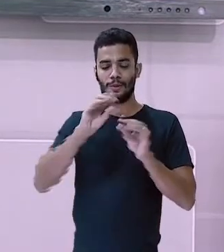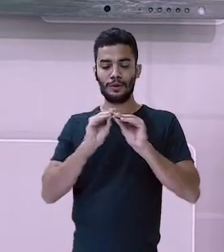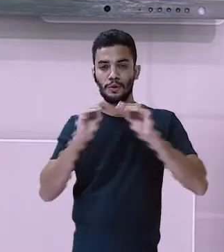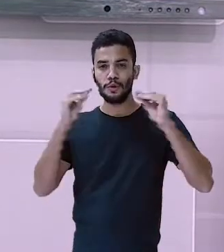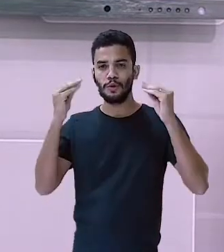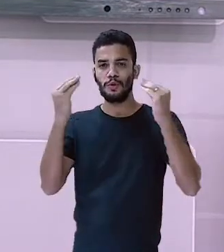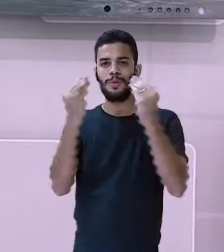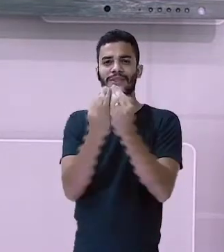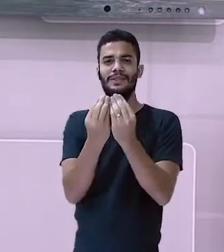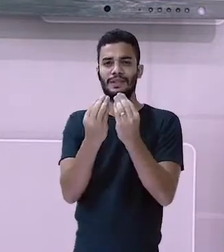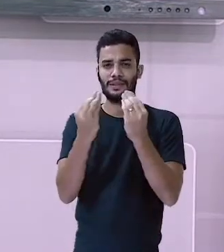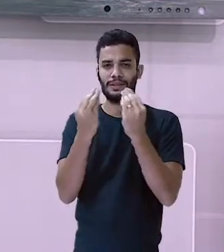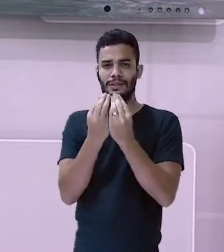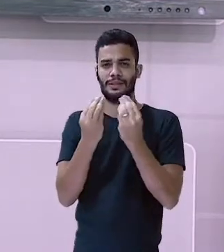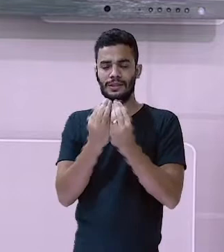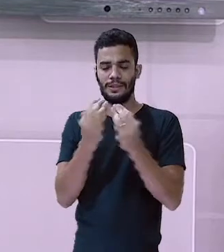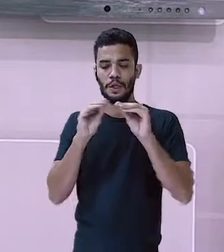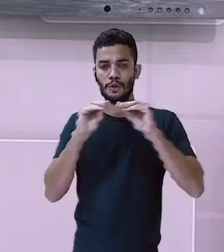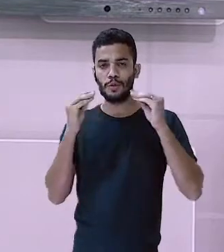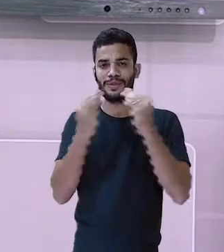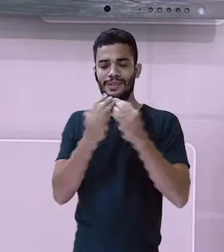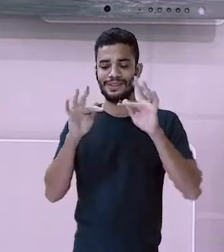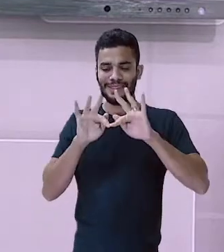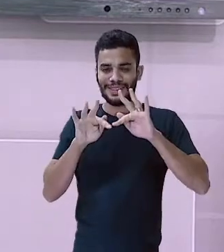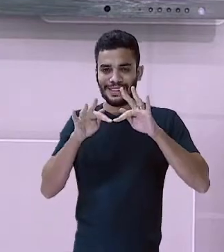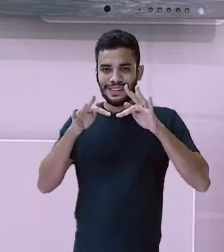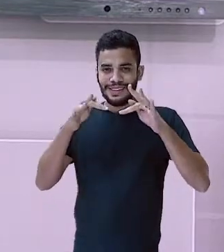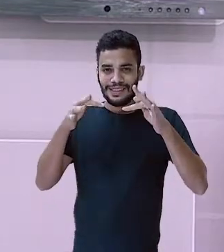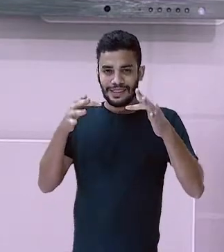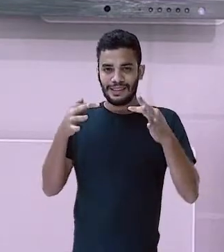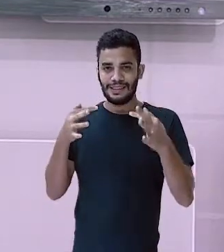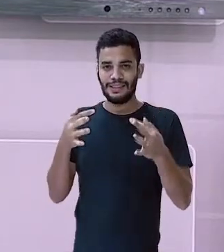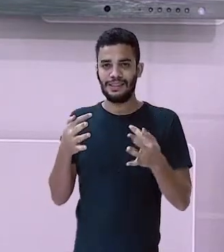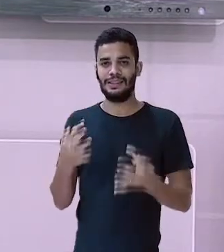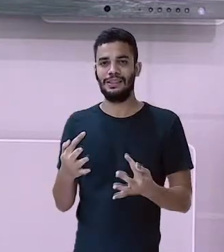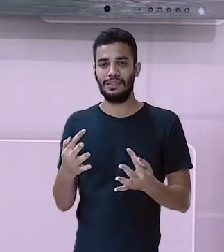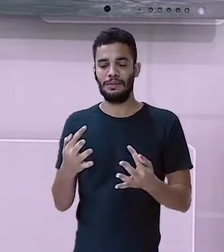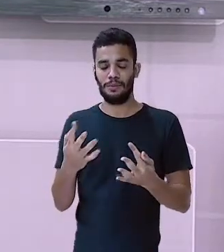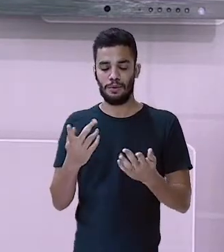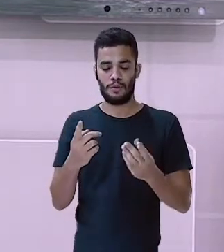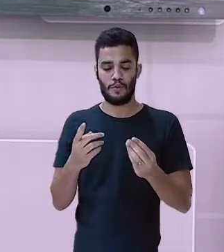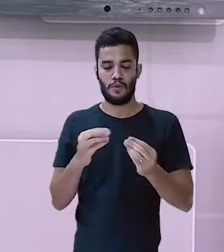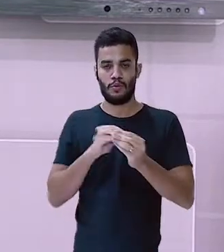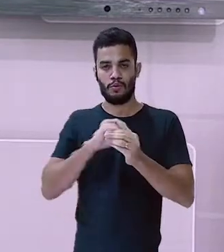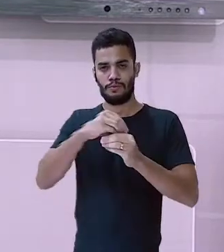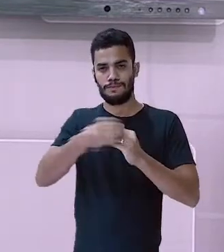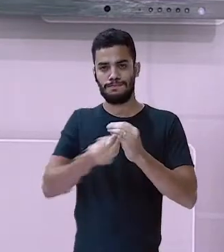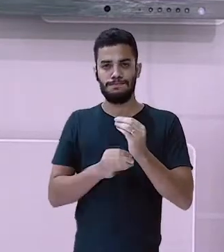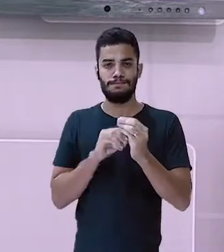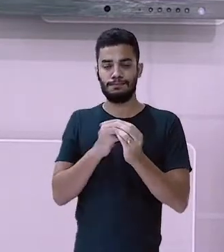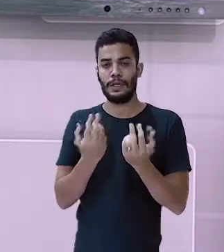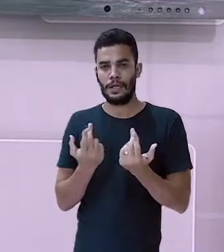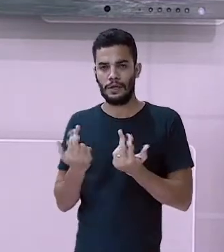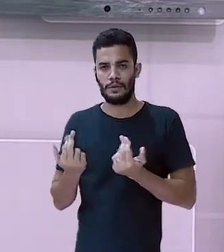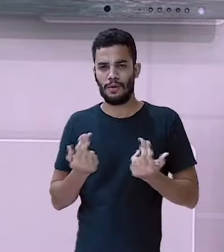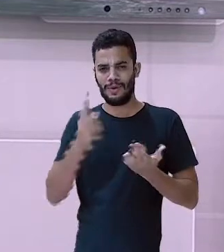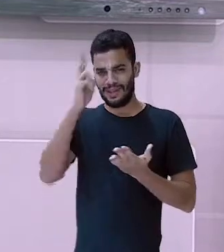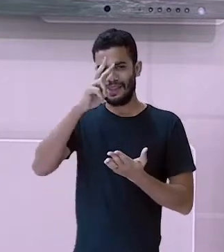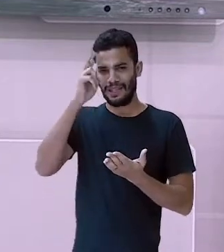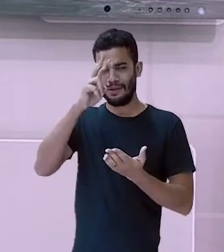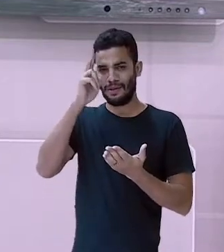substâncias. Substâncias simples, formadas por átomos de mesmo elemento químico, substância composta. Lembram disso